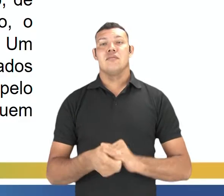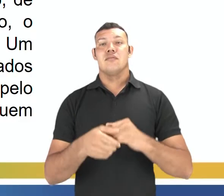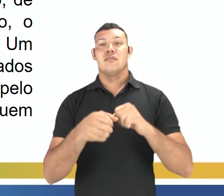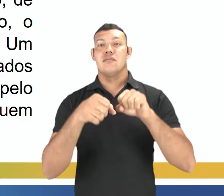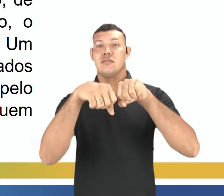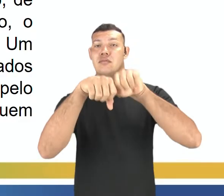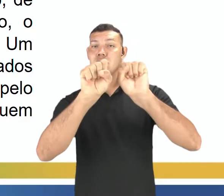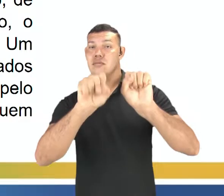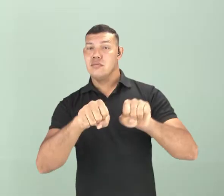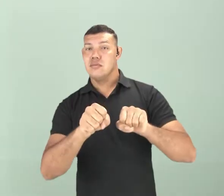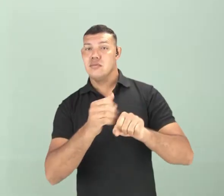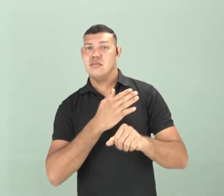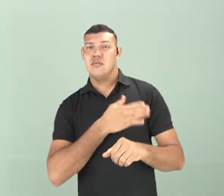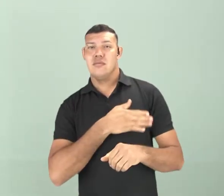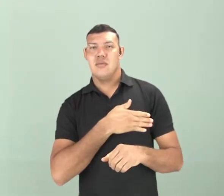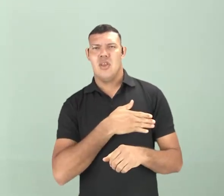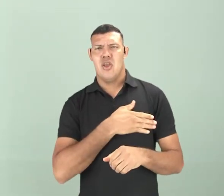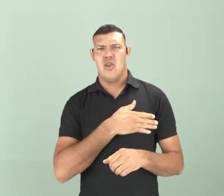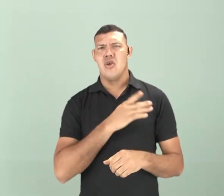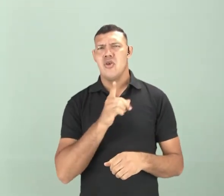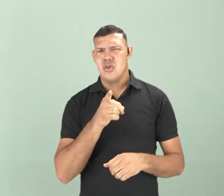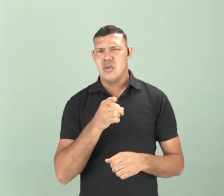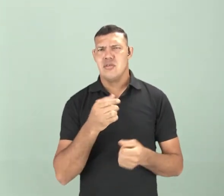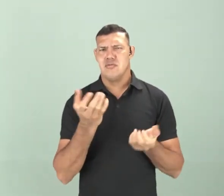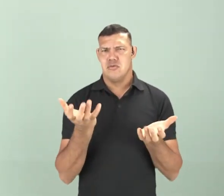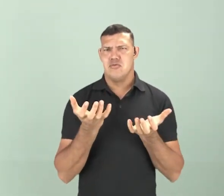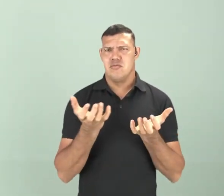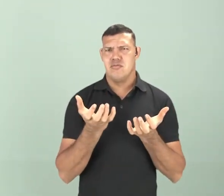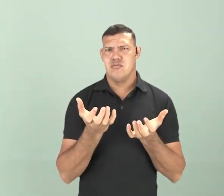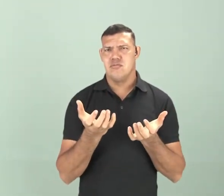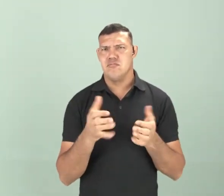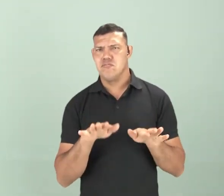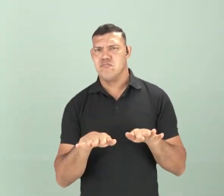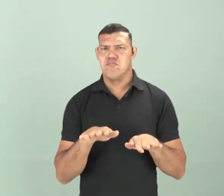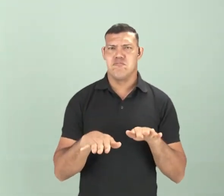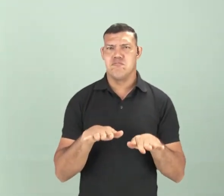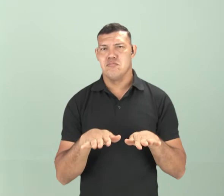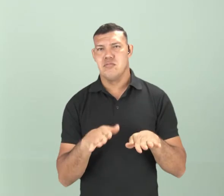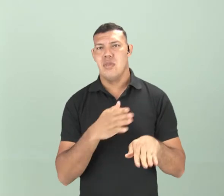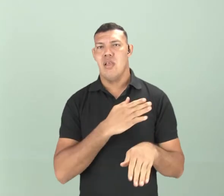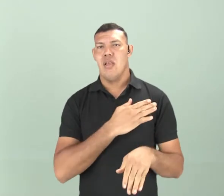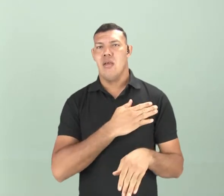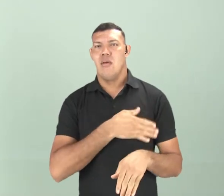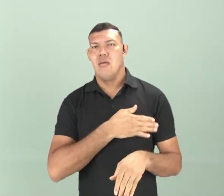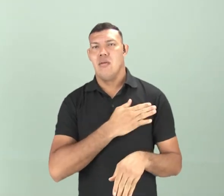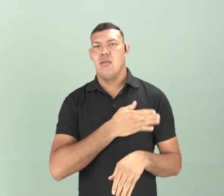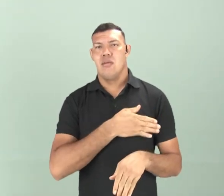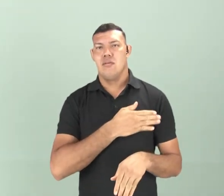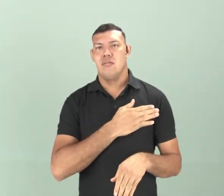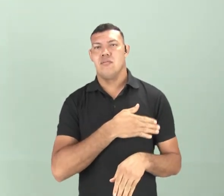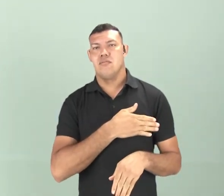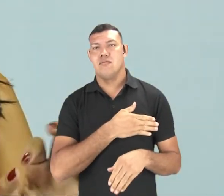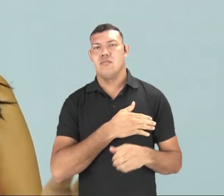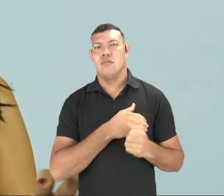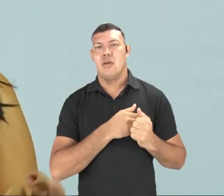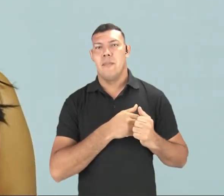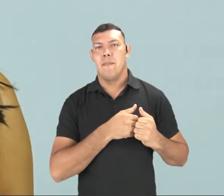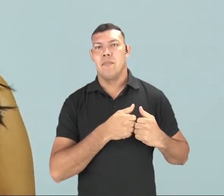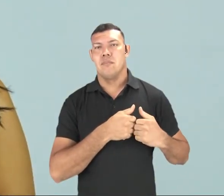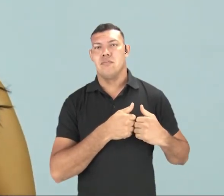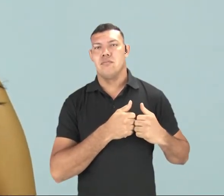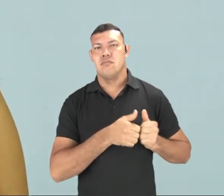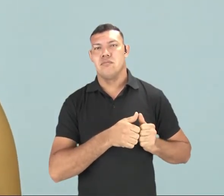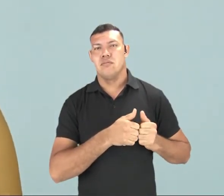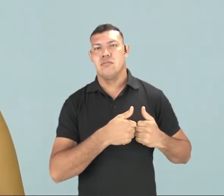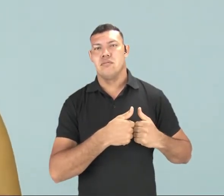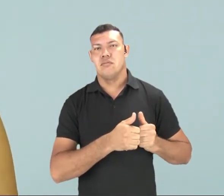cardíaco você não consegue controlar, então eles contraem e ficam contraindo